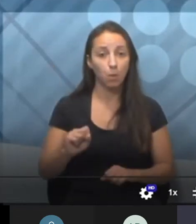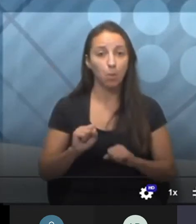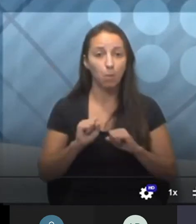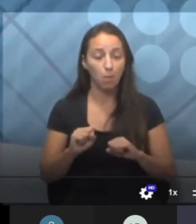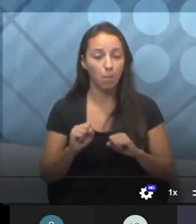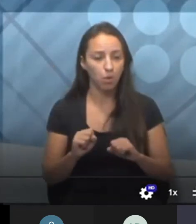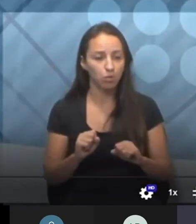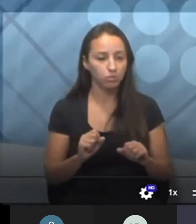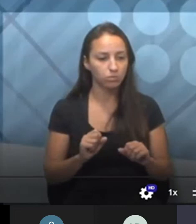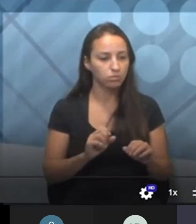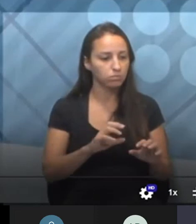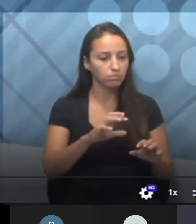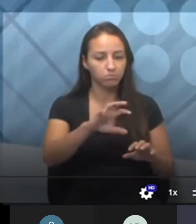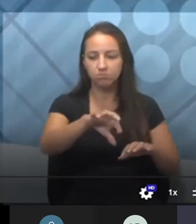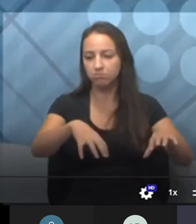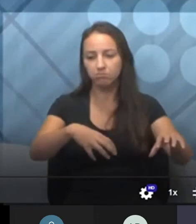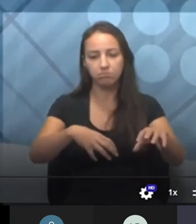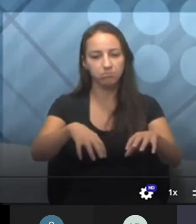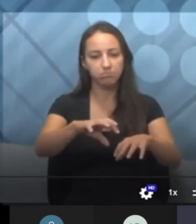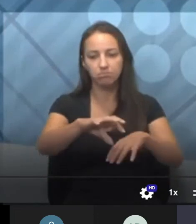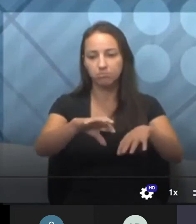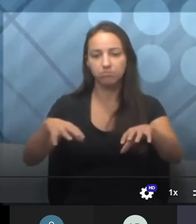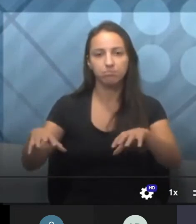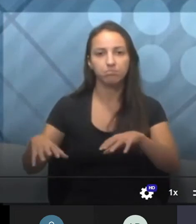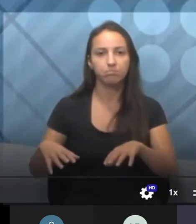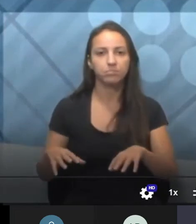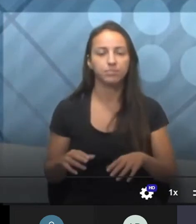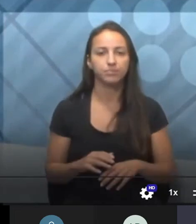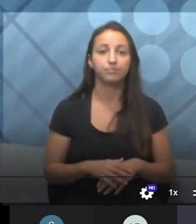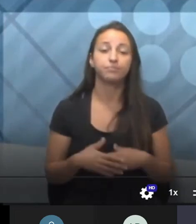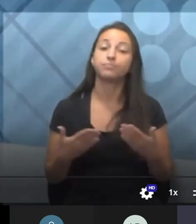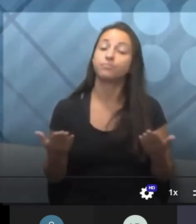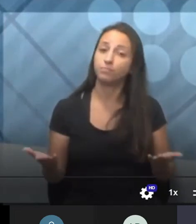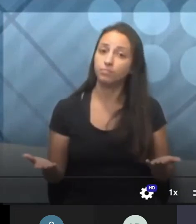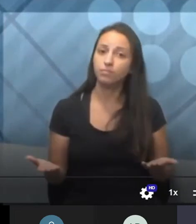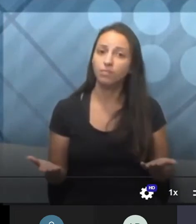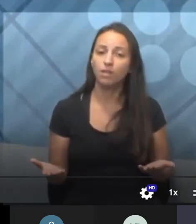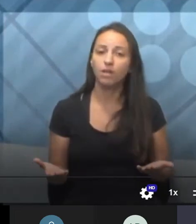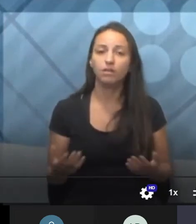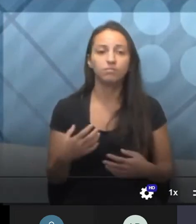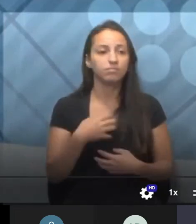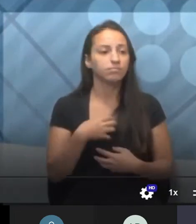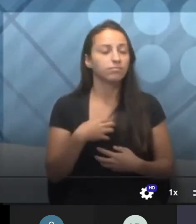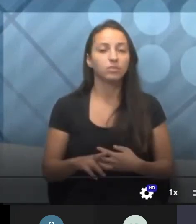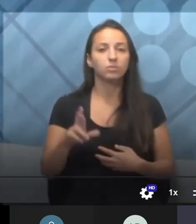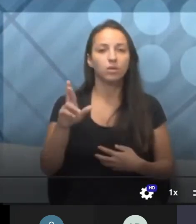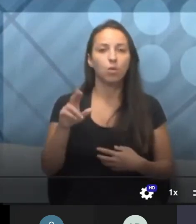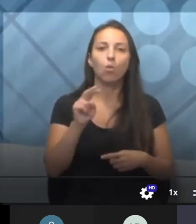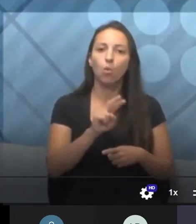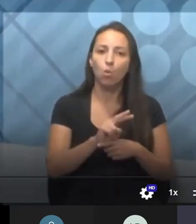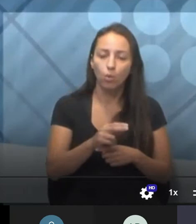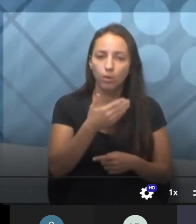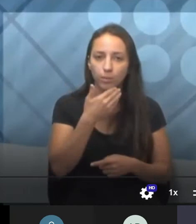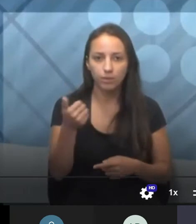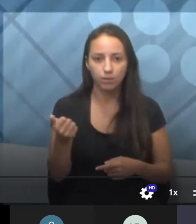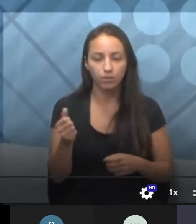pode controlar e se apropriar daquele ambiente. E assim ela tende a, sentindo-se dona, cuidar